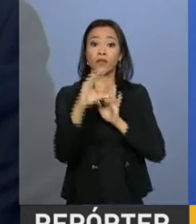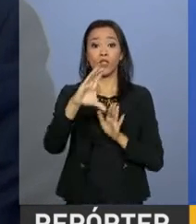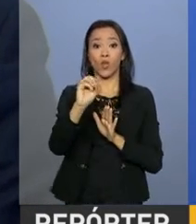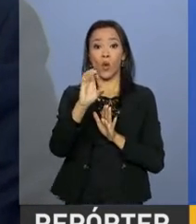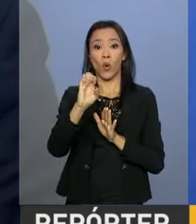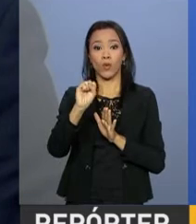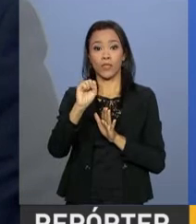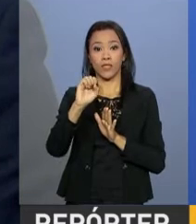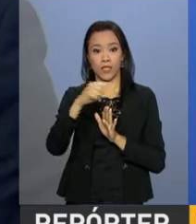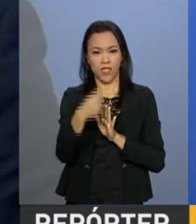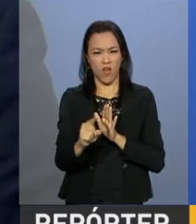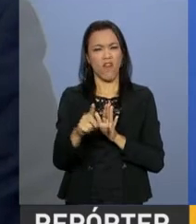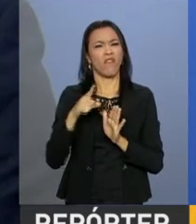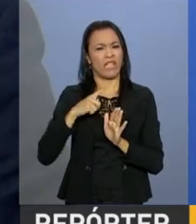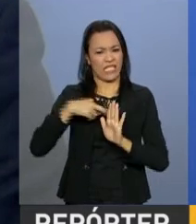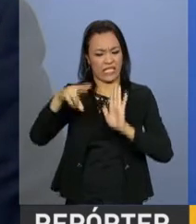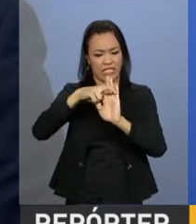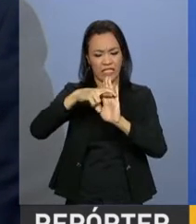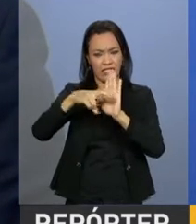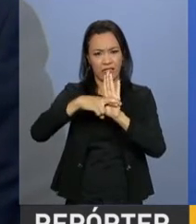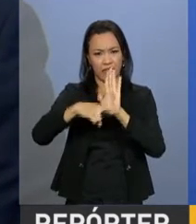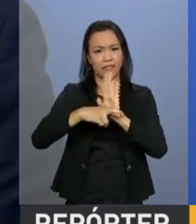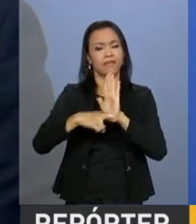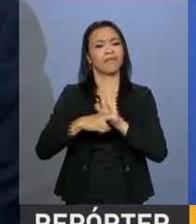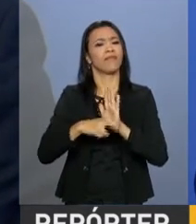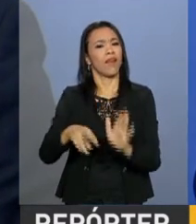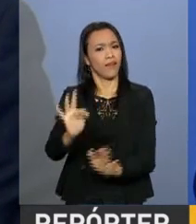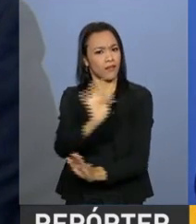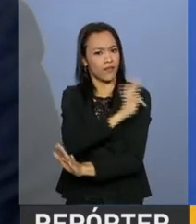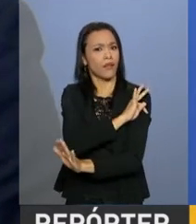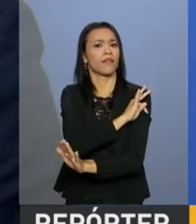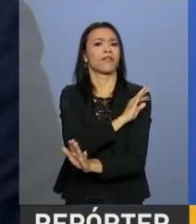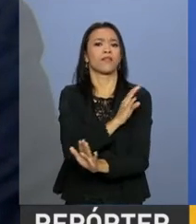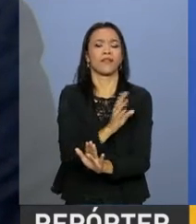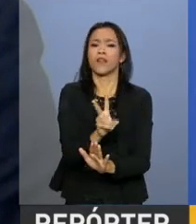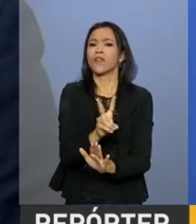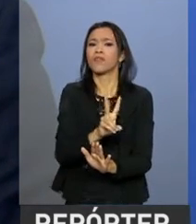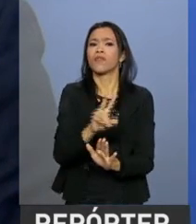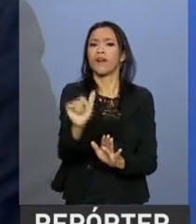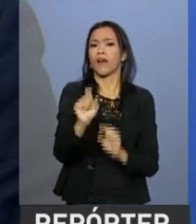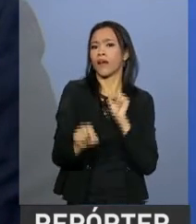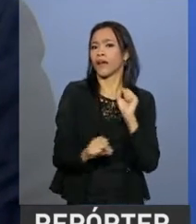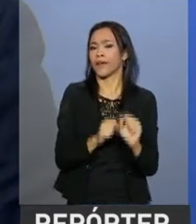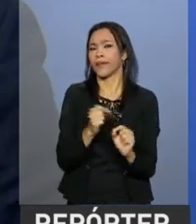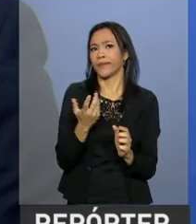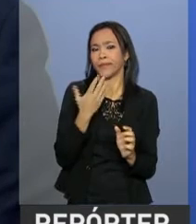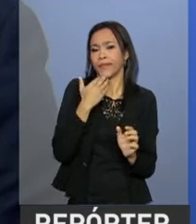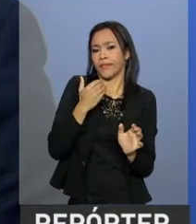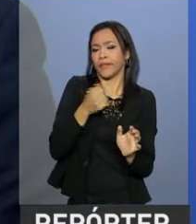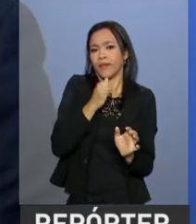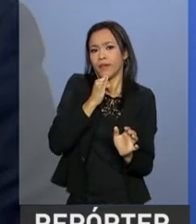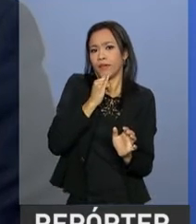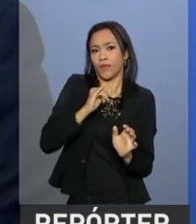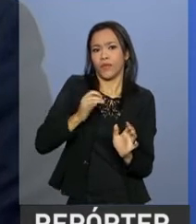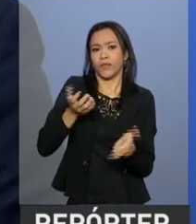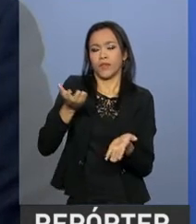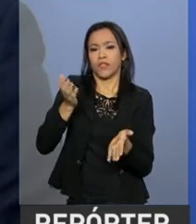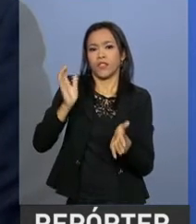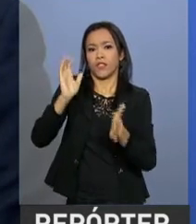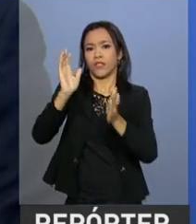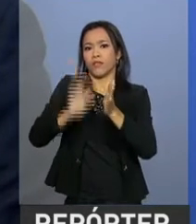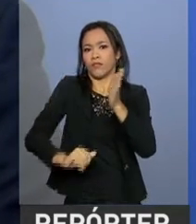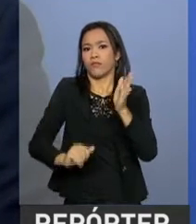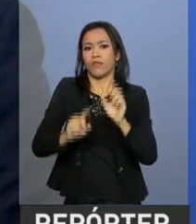o técnico não haverá em nenhum momento a substituição é da aritmética